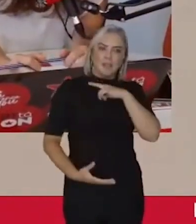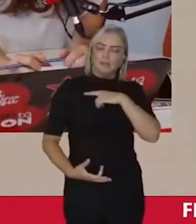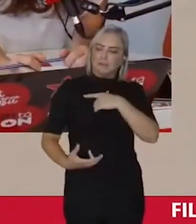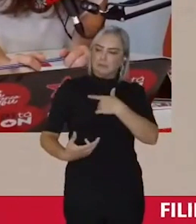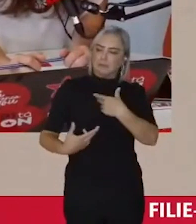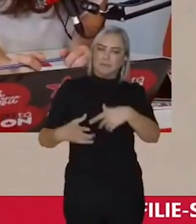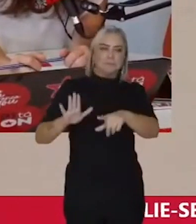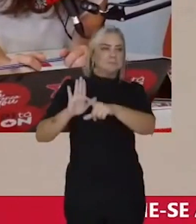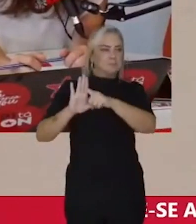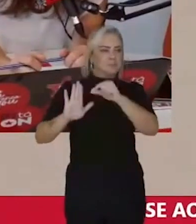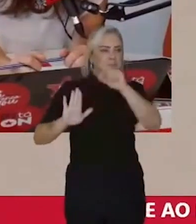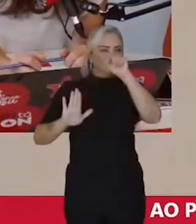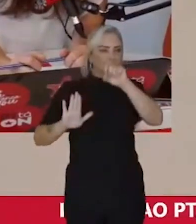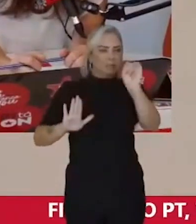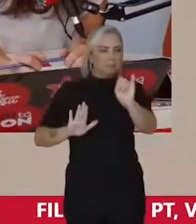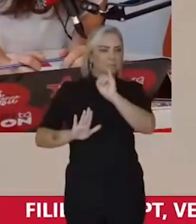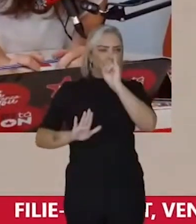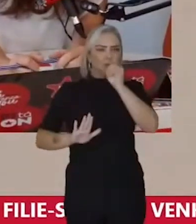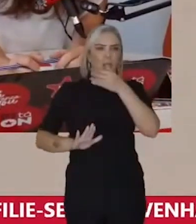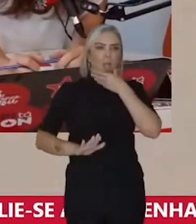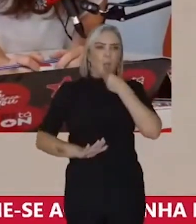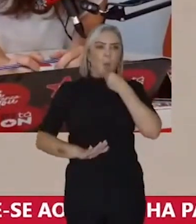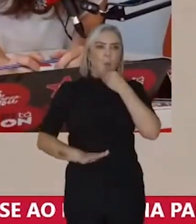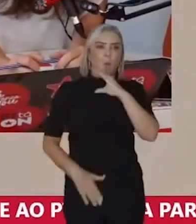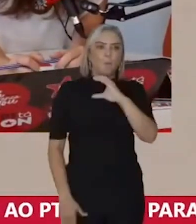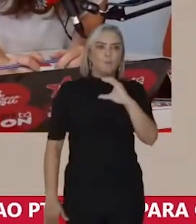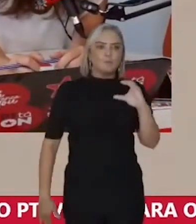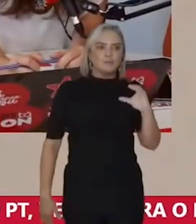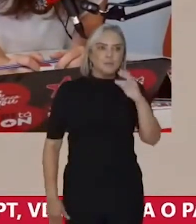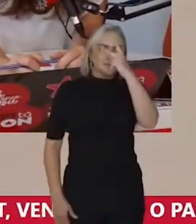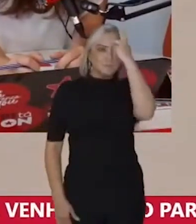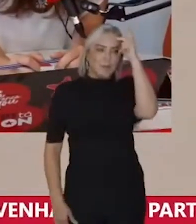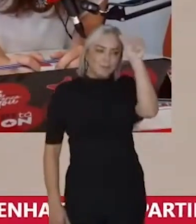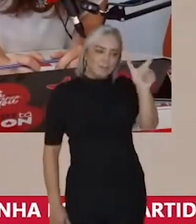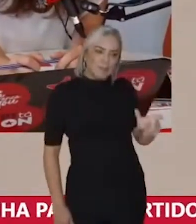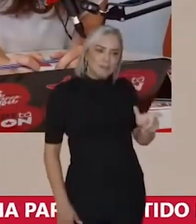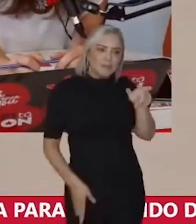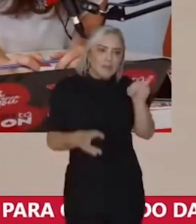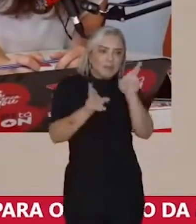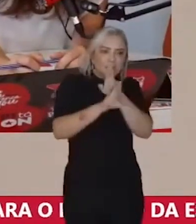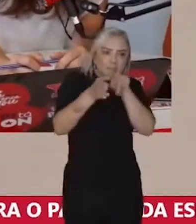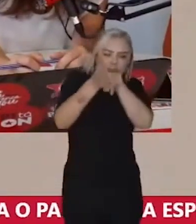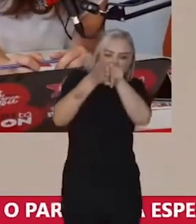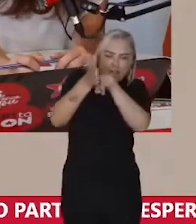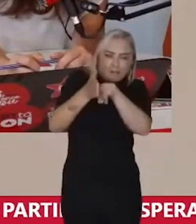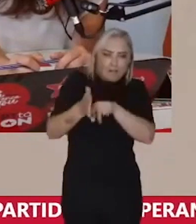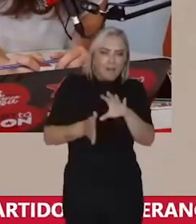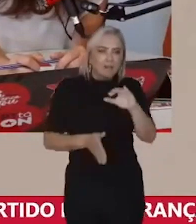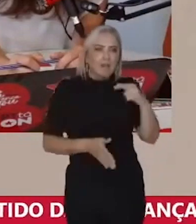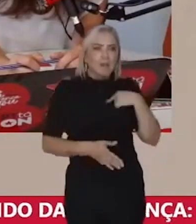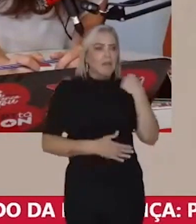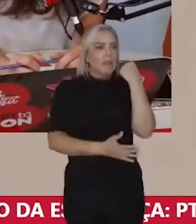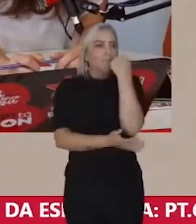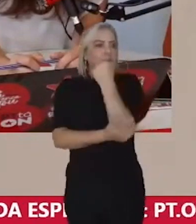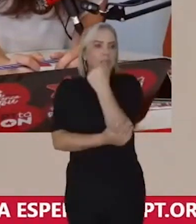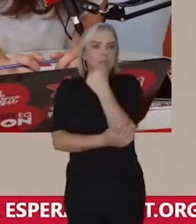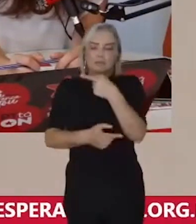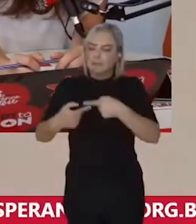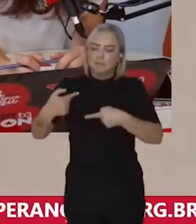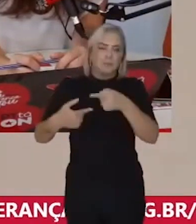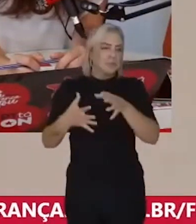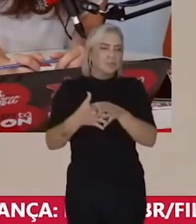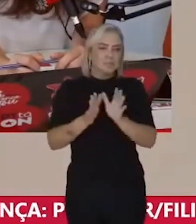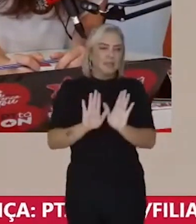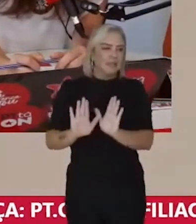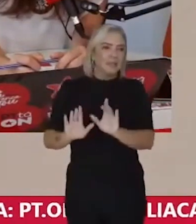papel destacadíssimo, porque é um homem de ciência, uma pessoa que é ligada à pesquisa científica, não é ligada à militância nem política